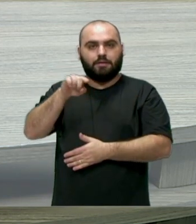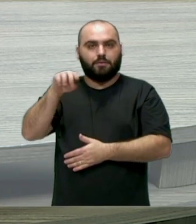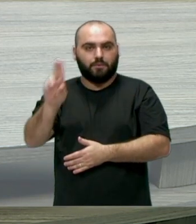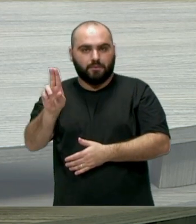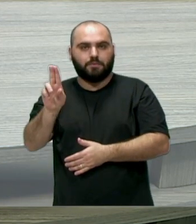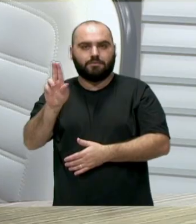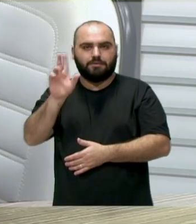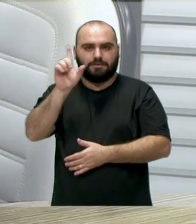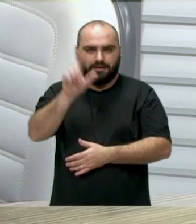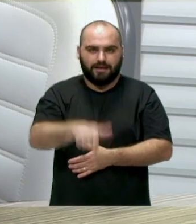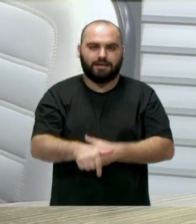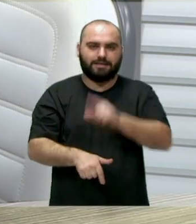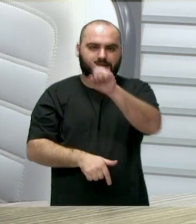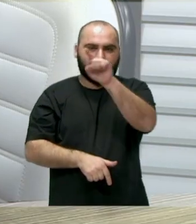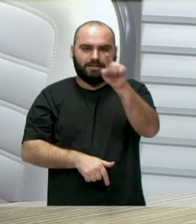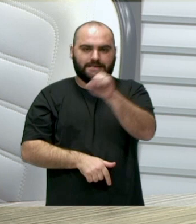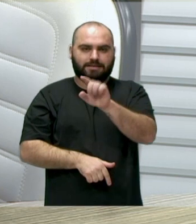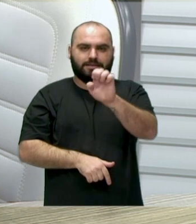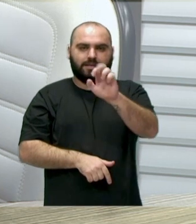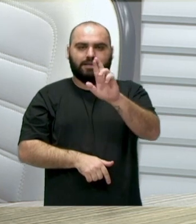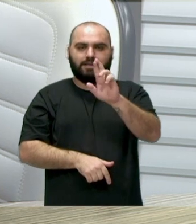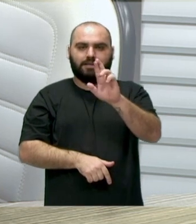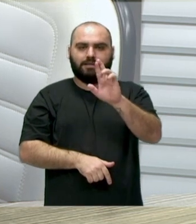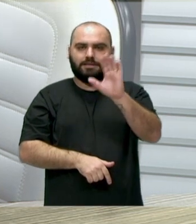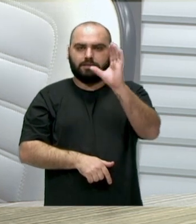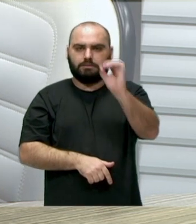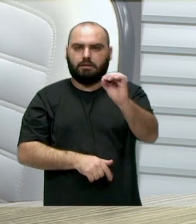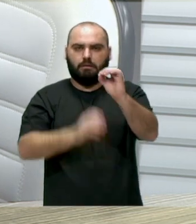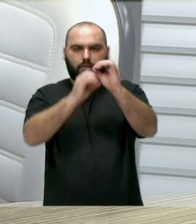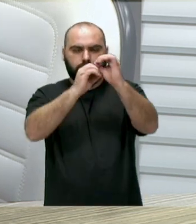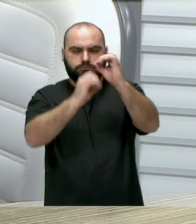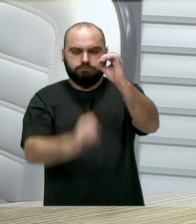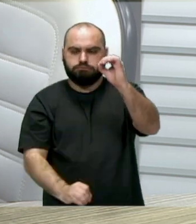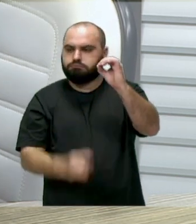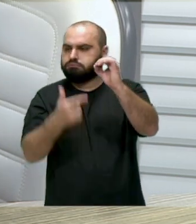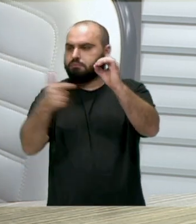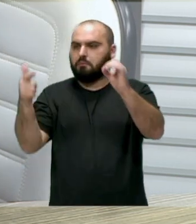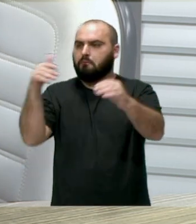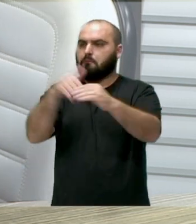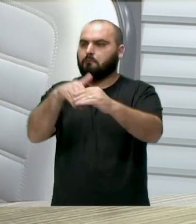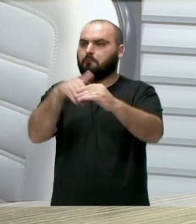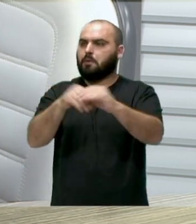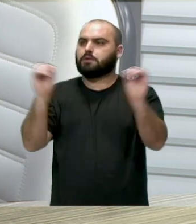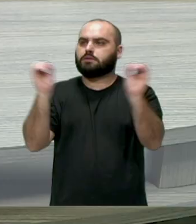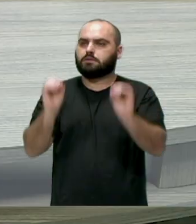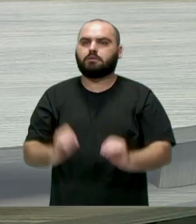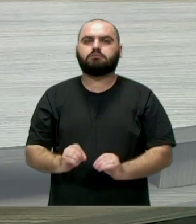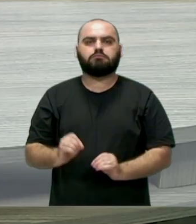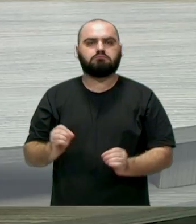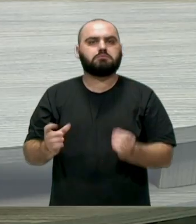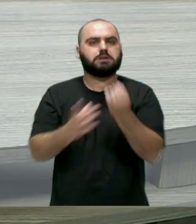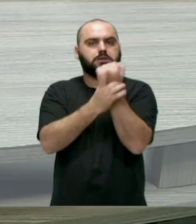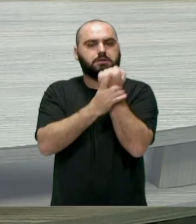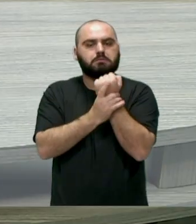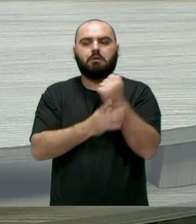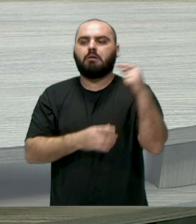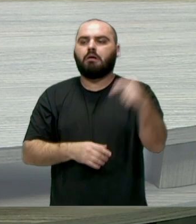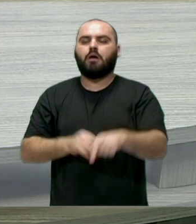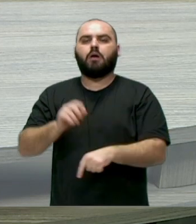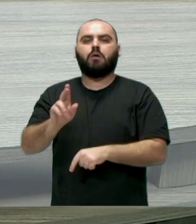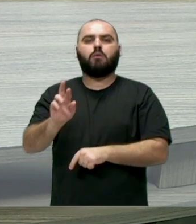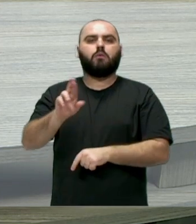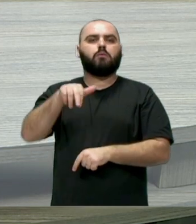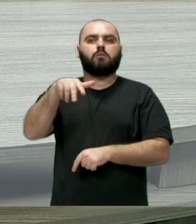que a gente chama de zerésima, né? Sai tudo exatamente, zeradinho ali, quer dizer, não tem voto para candidato nenhum, é a segurança de que aquela urna, ela não